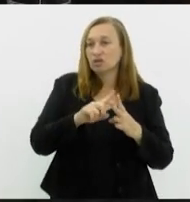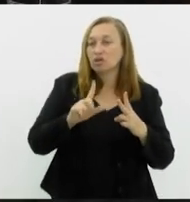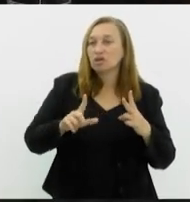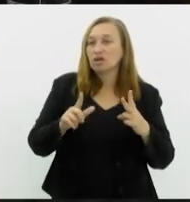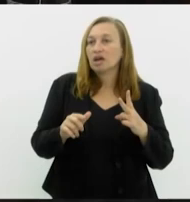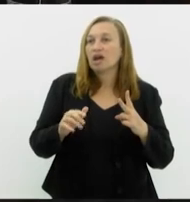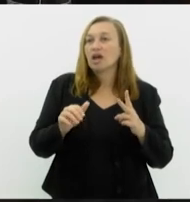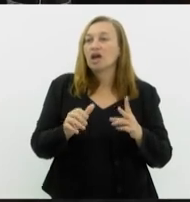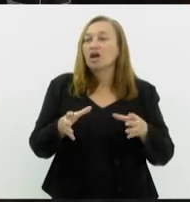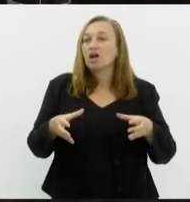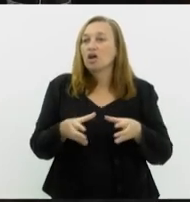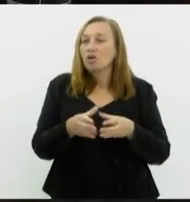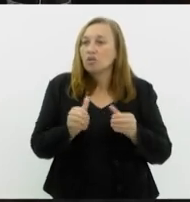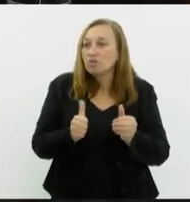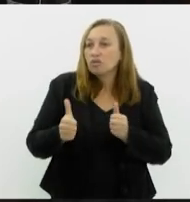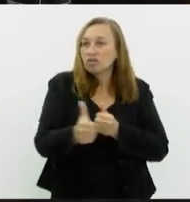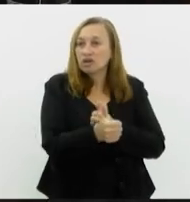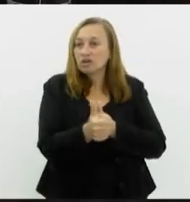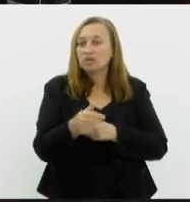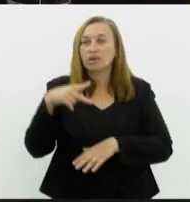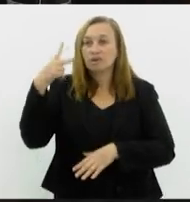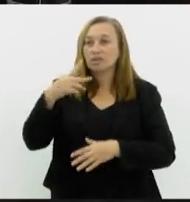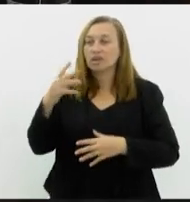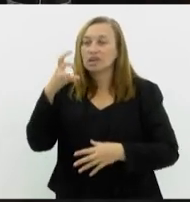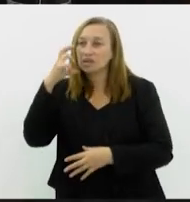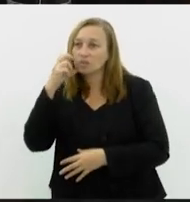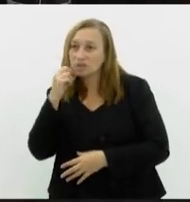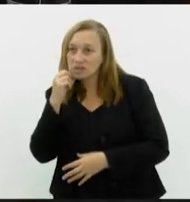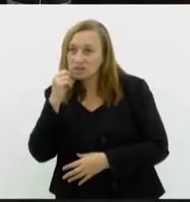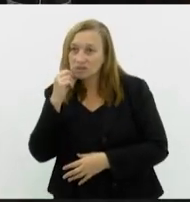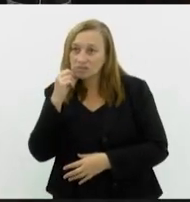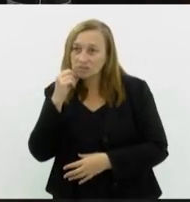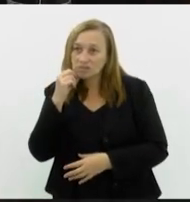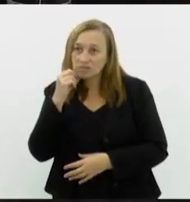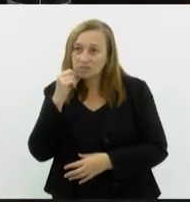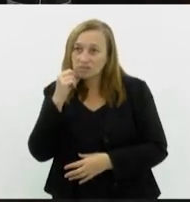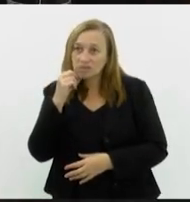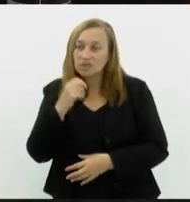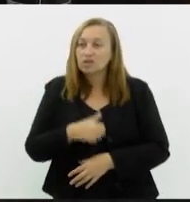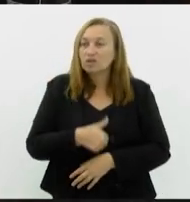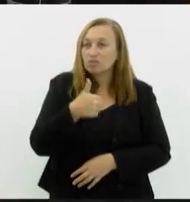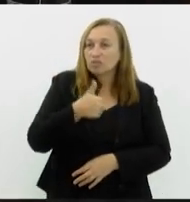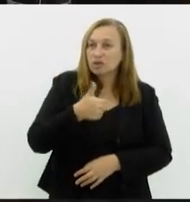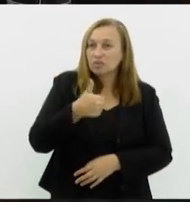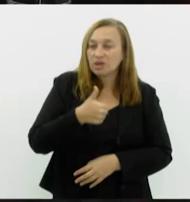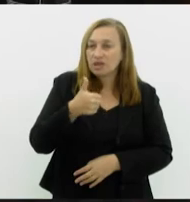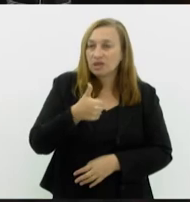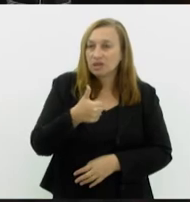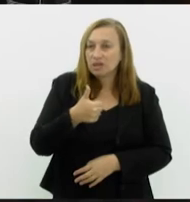frente parlamentar da adoção da primeira infância,